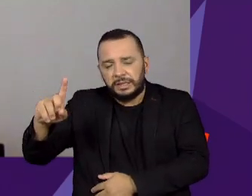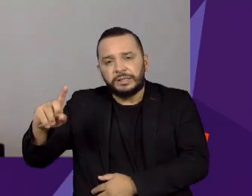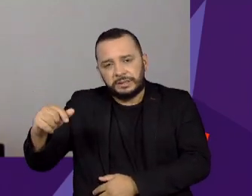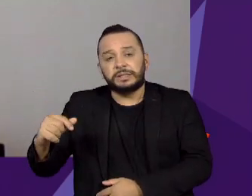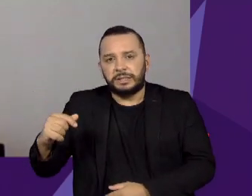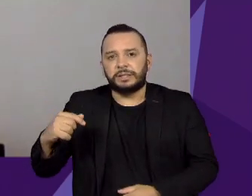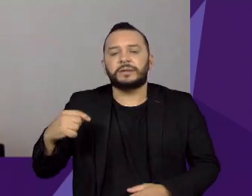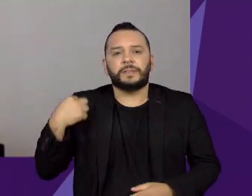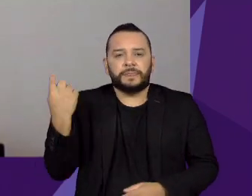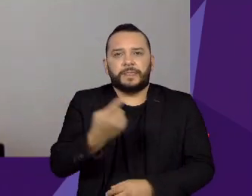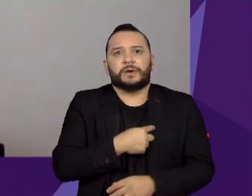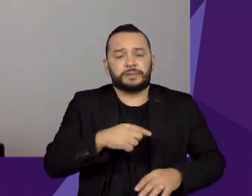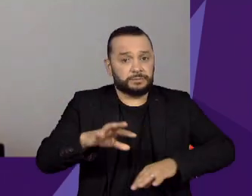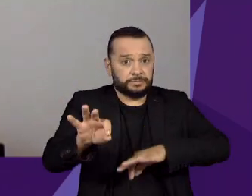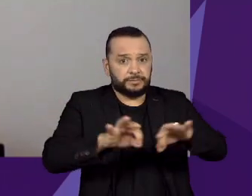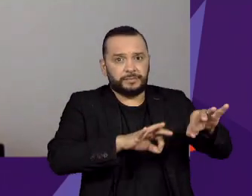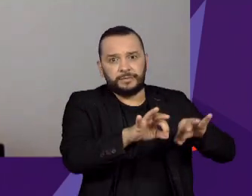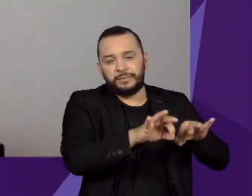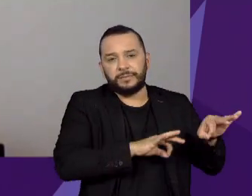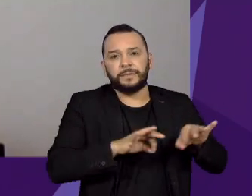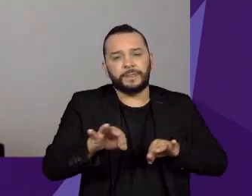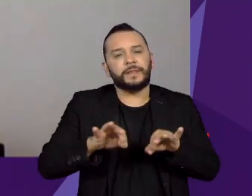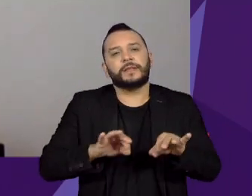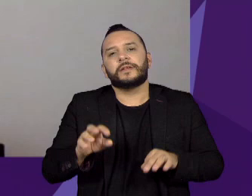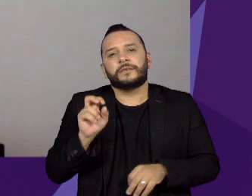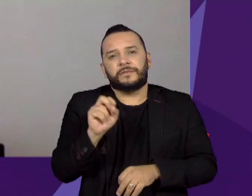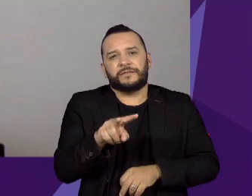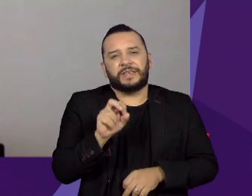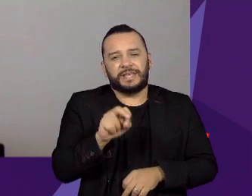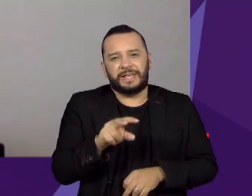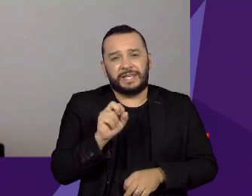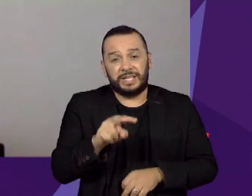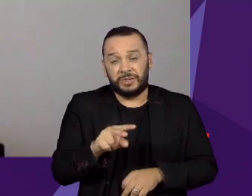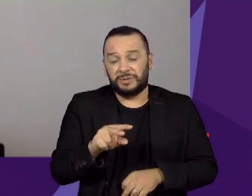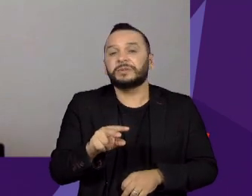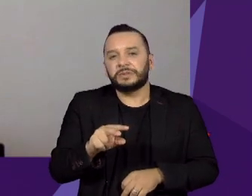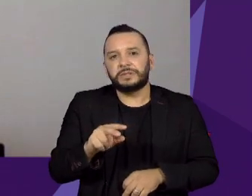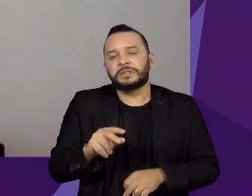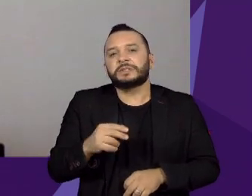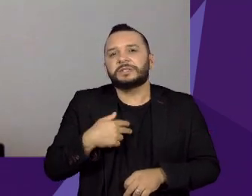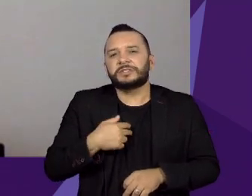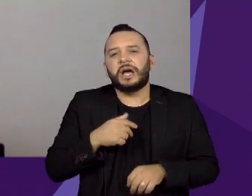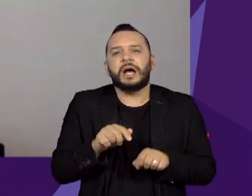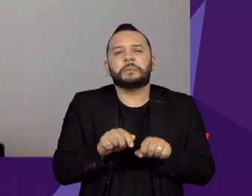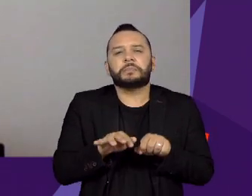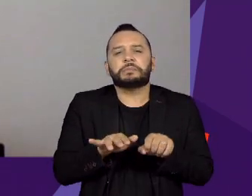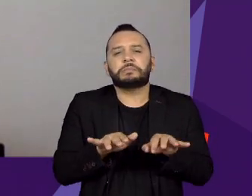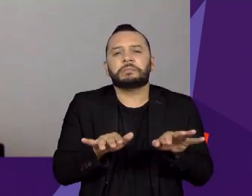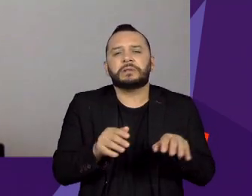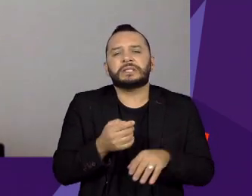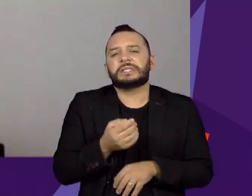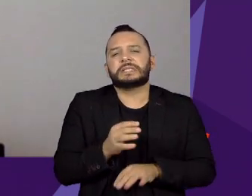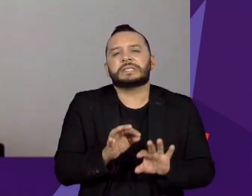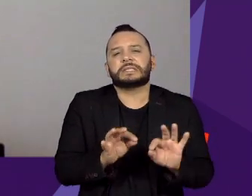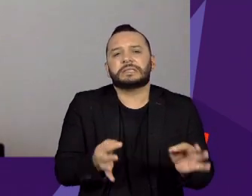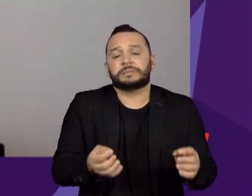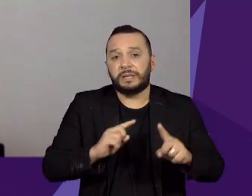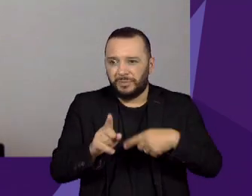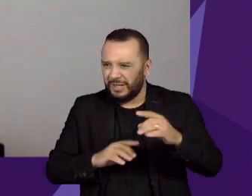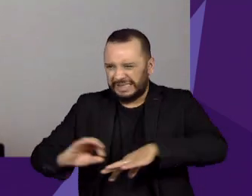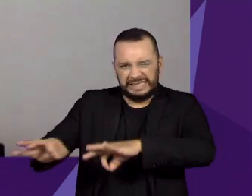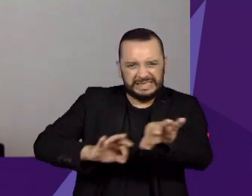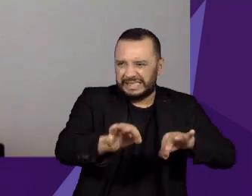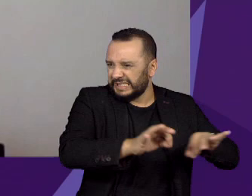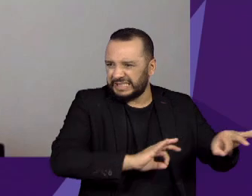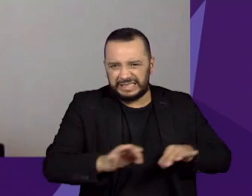que a gente se preparou para um vírus pesado. E depois a gente teve que correr atrás, porque era um vírus leve, redimensionar